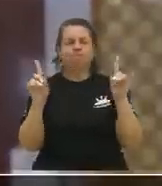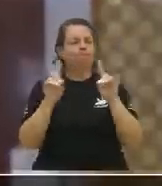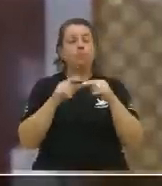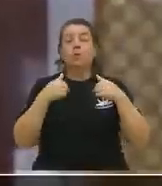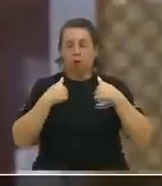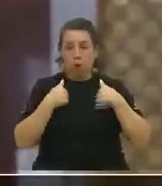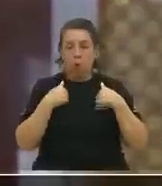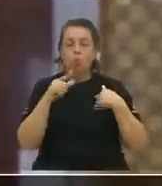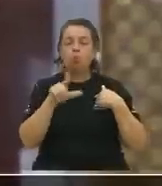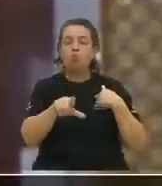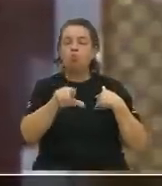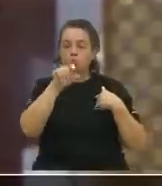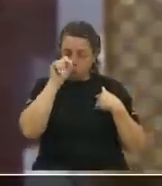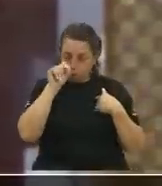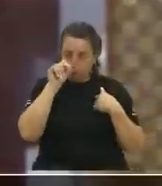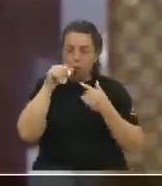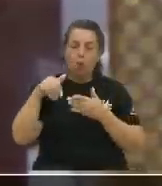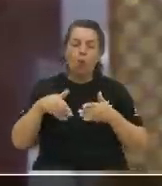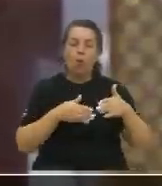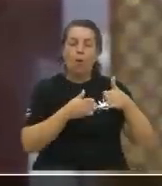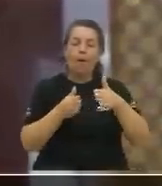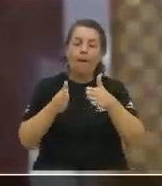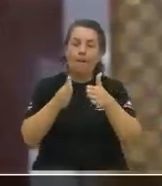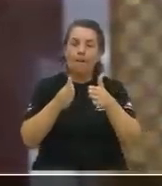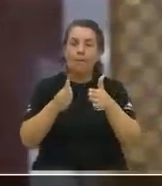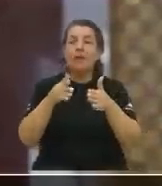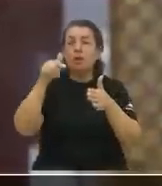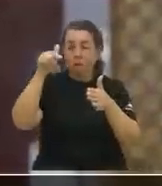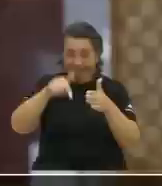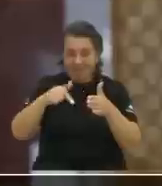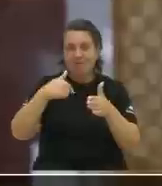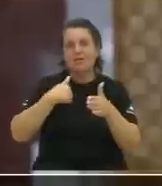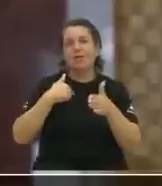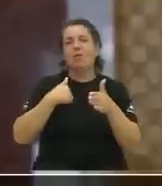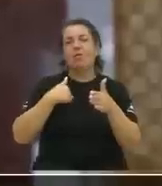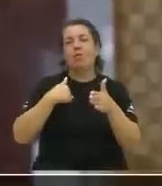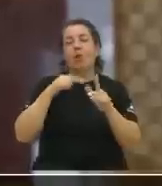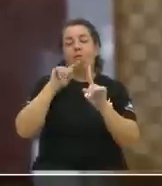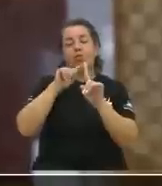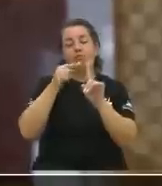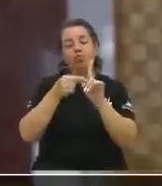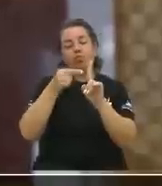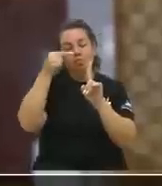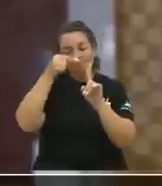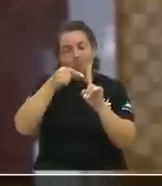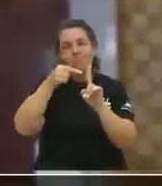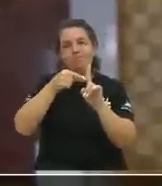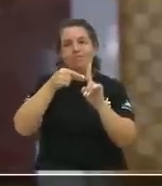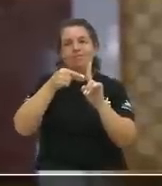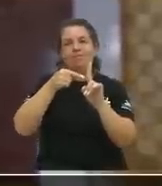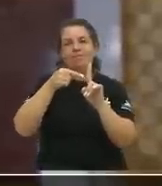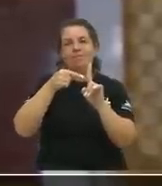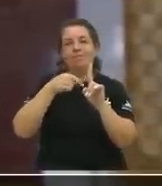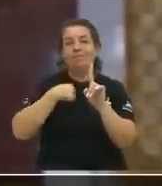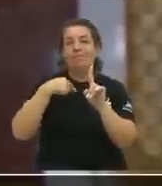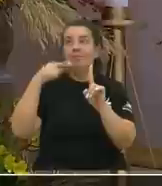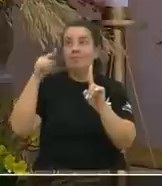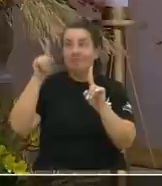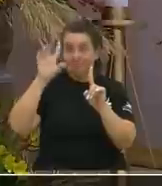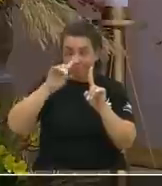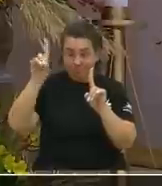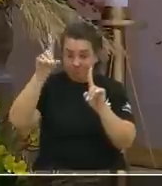eu escolho o caminho que fiz, o útero materno, e escolhe